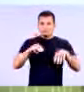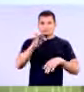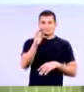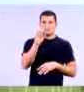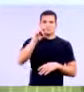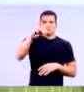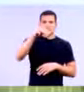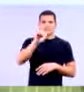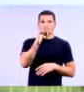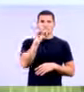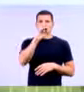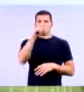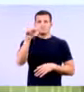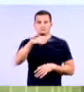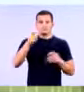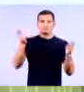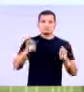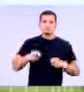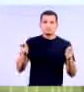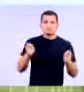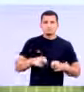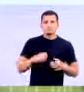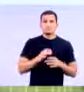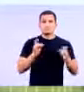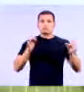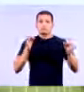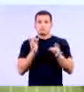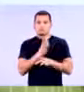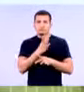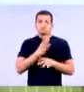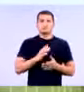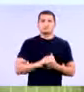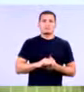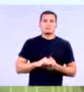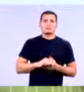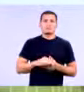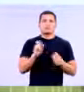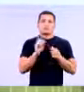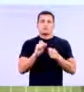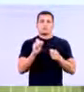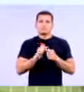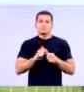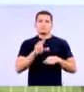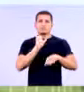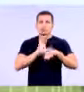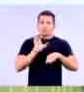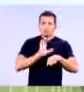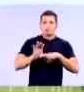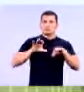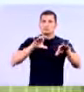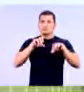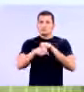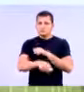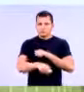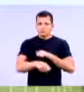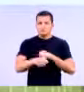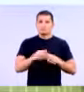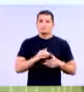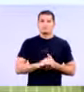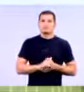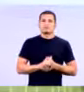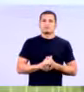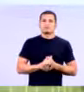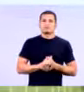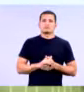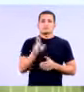formação, ela permite concluir, realizar todo um curso, toda uma formação via educação